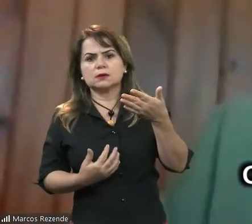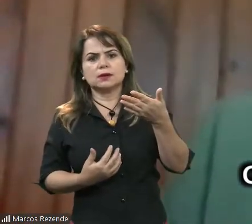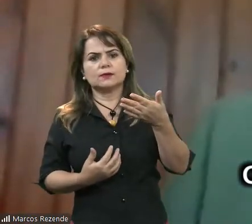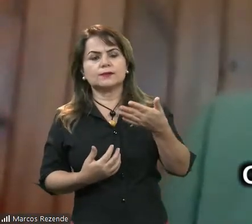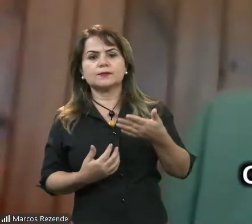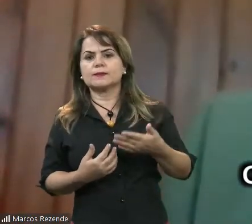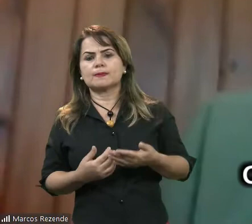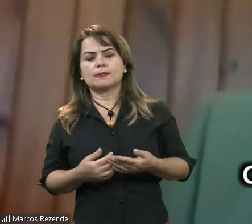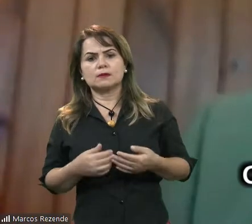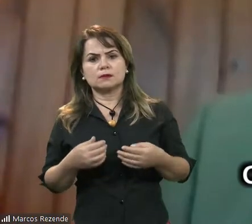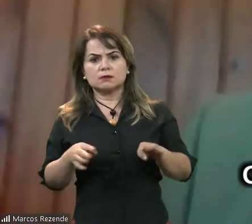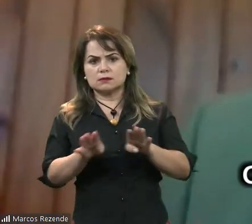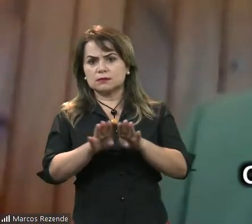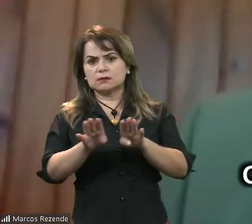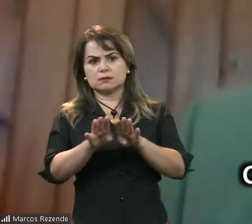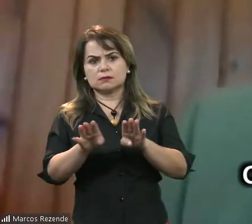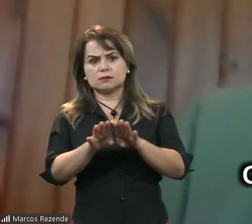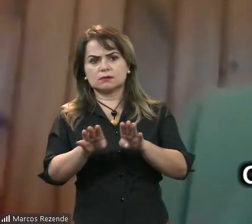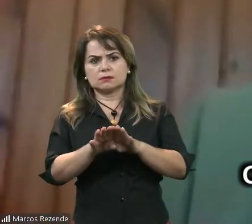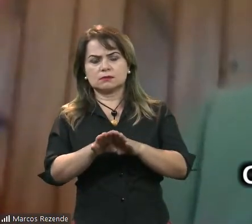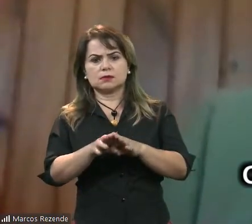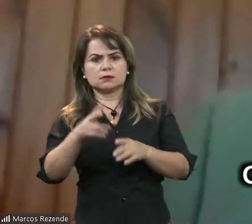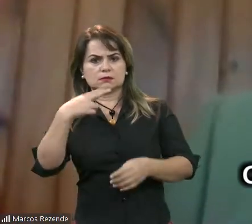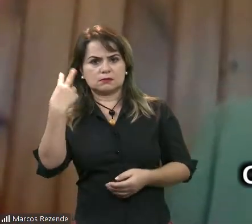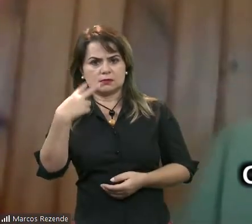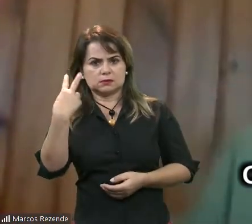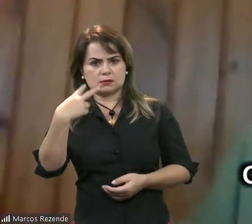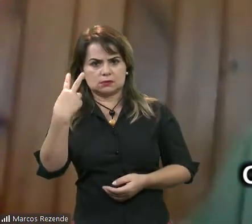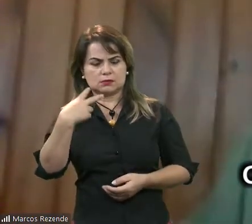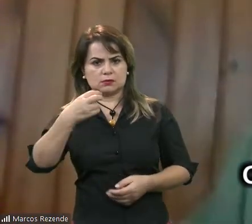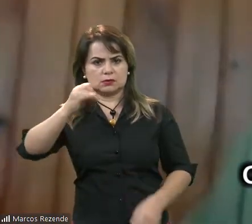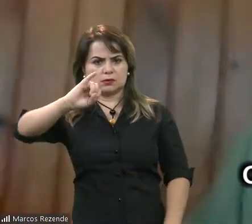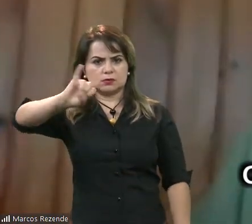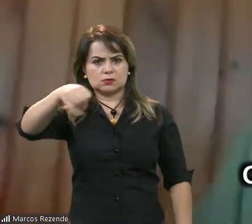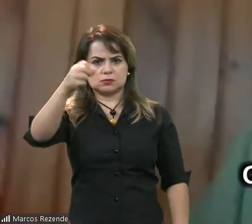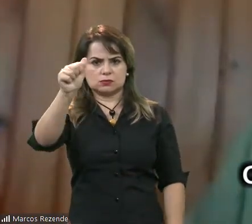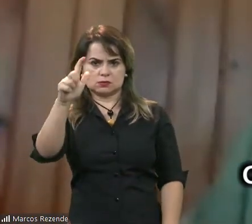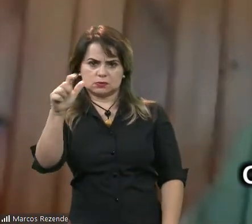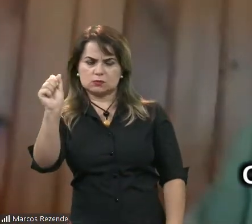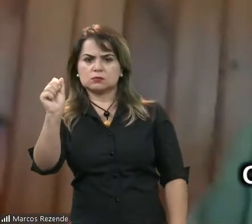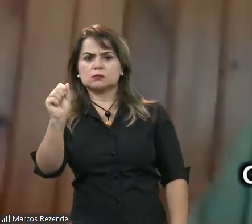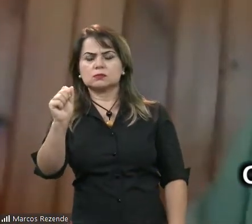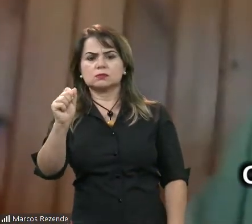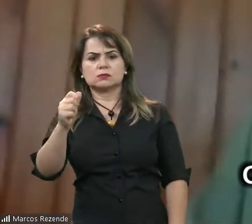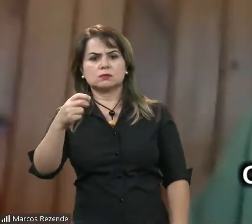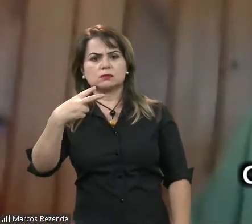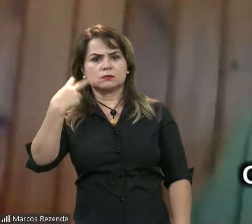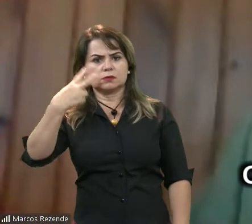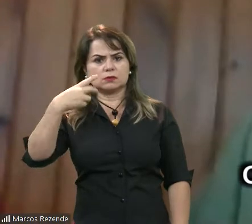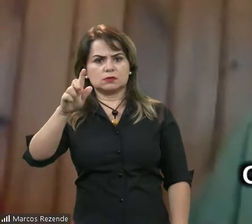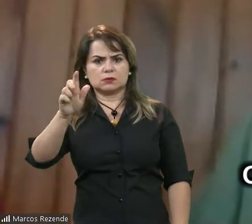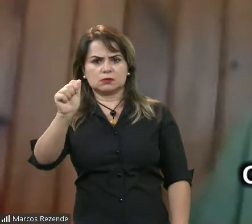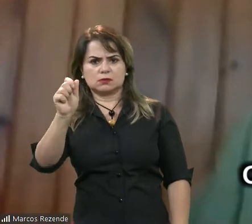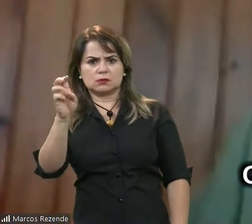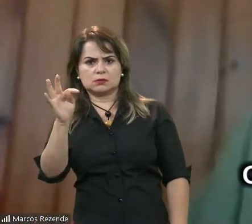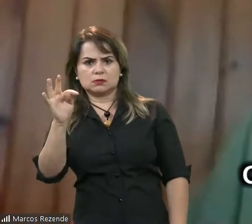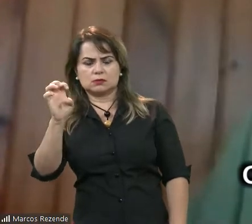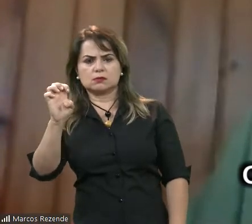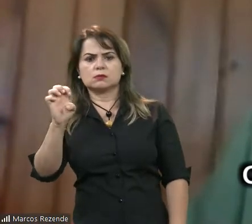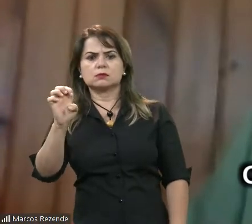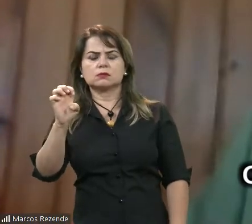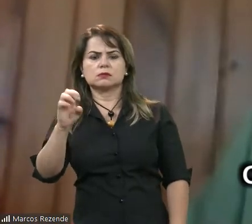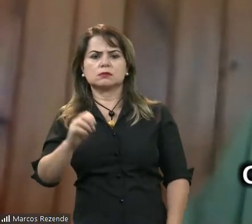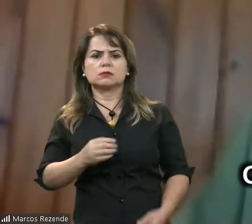como escrutinadores os vereadores João Dubar e Evandro Galete.